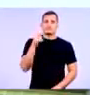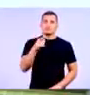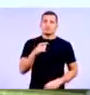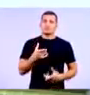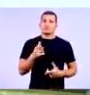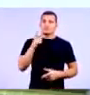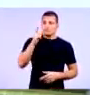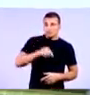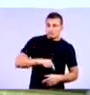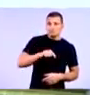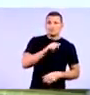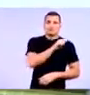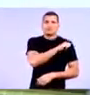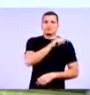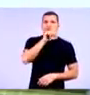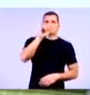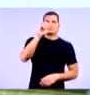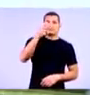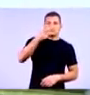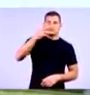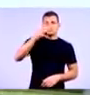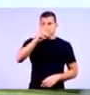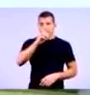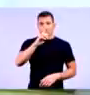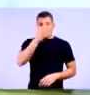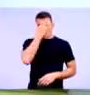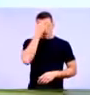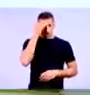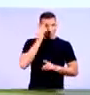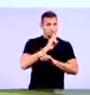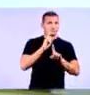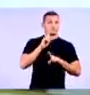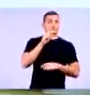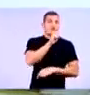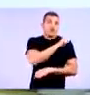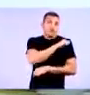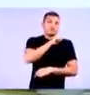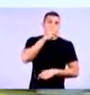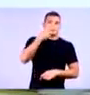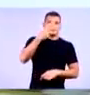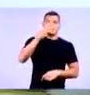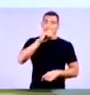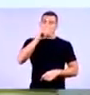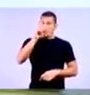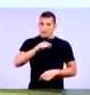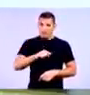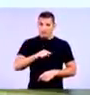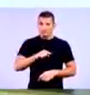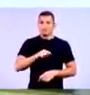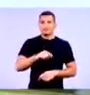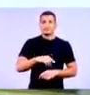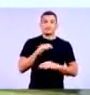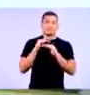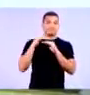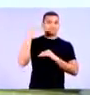aluno 3D. Não se esqueça, hein? Ser um aluno 3D vai ser top de linha. Vai